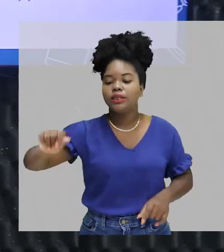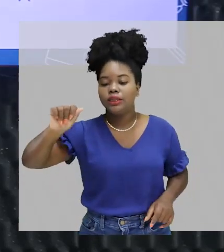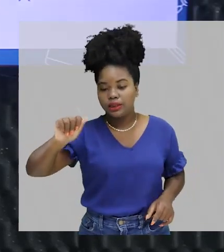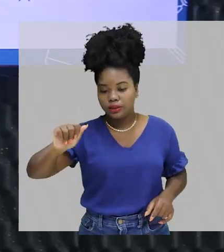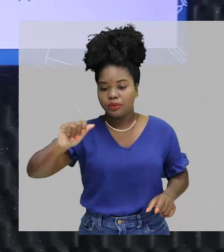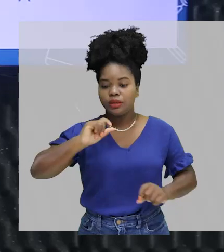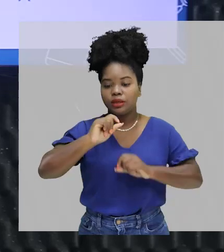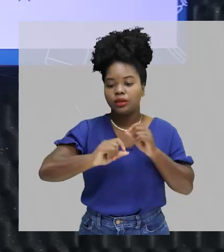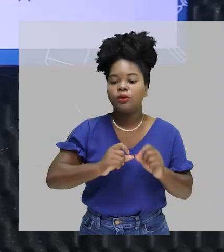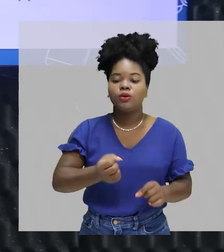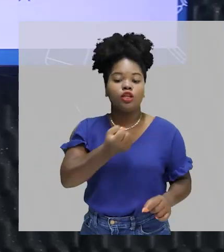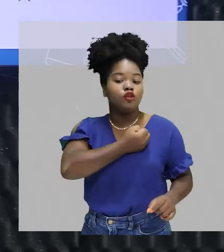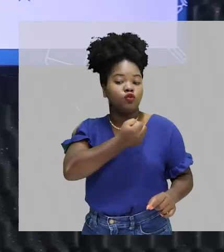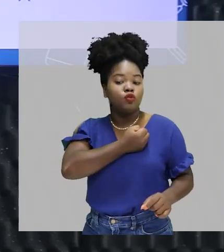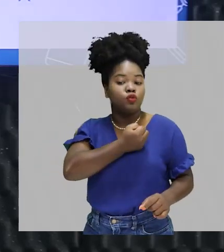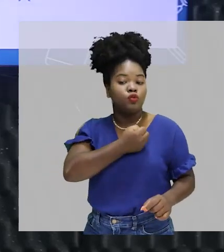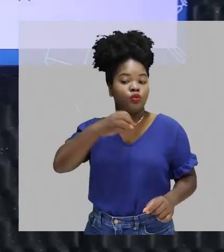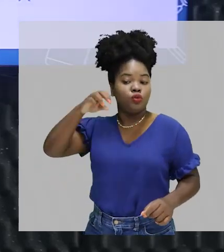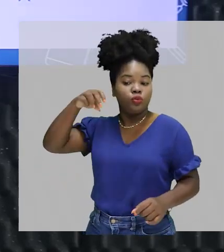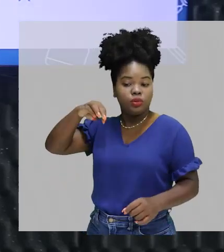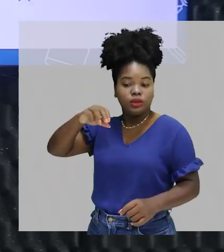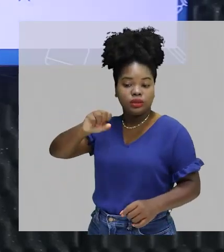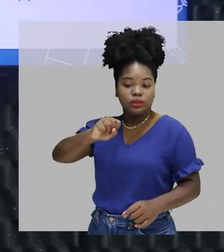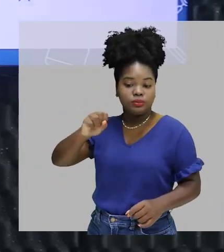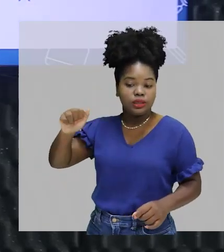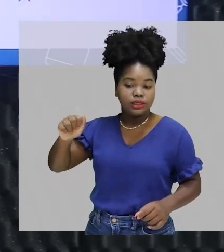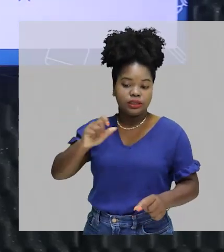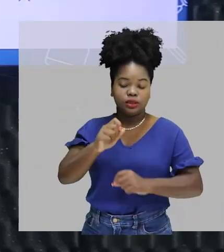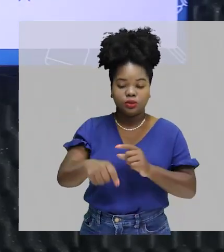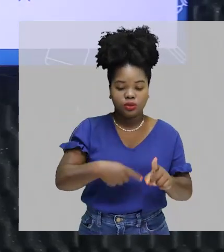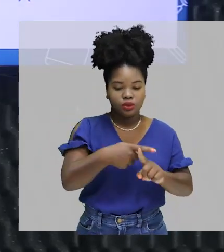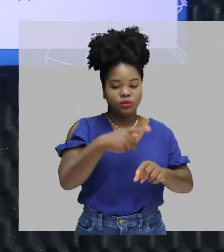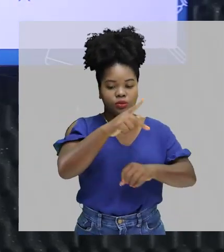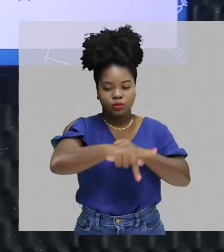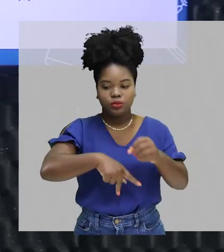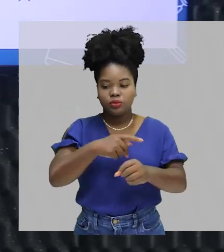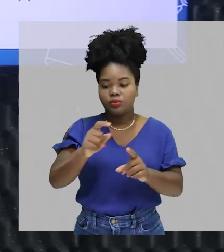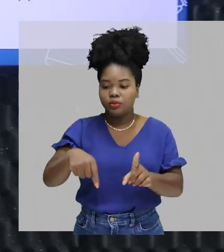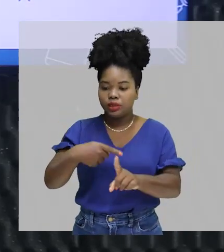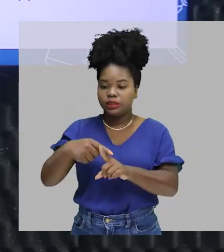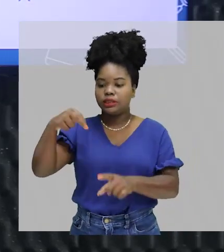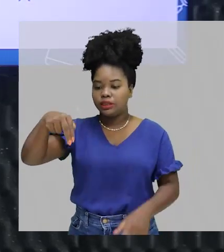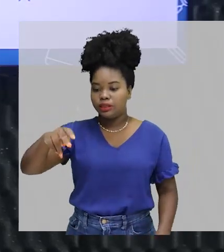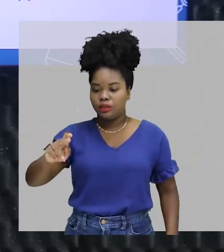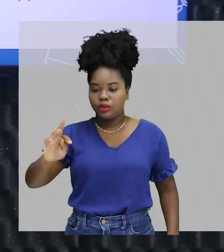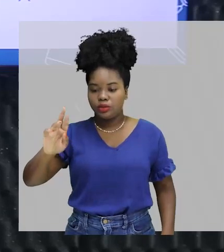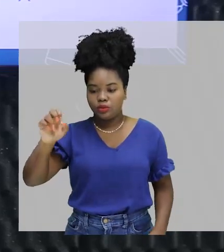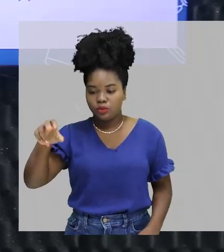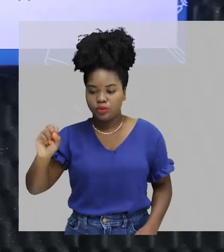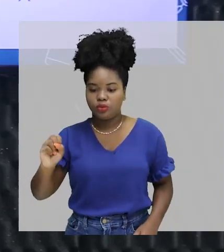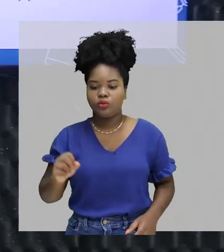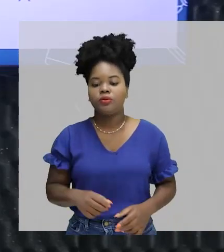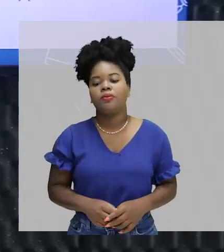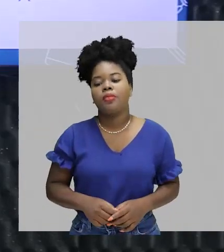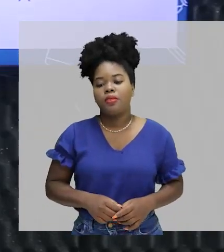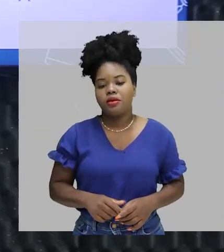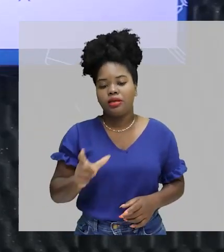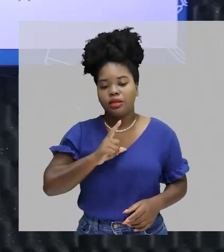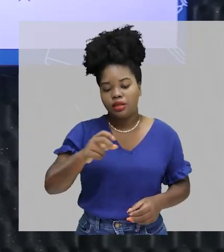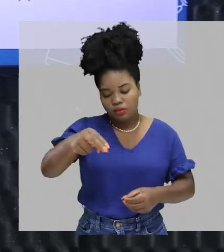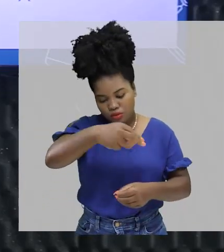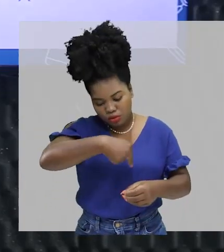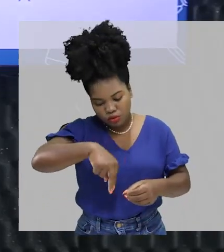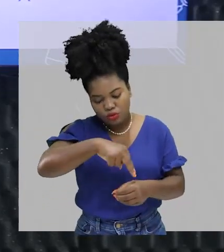de massa, que vai ser o somatório de prótons, certo? Mais nêutrons, que são as partículas presentes no